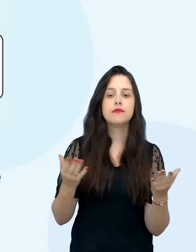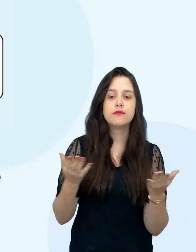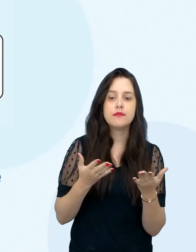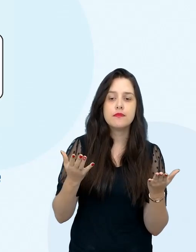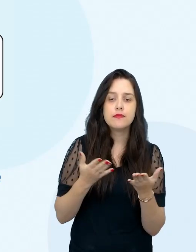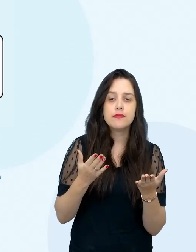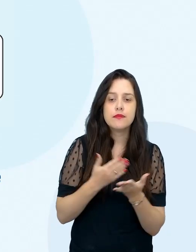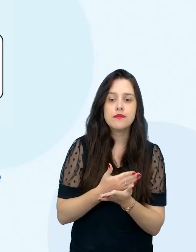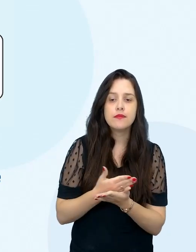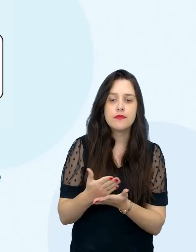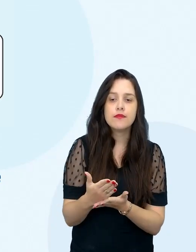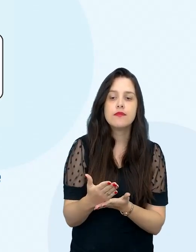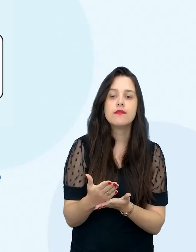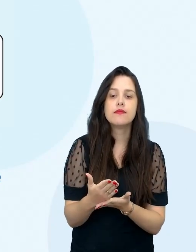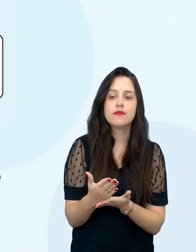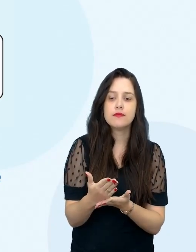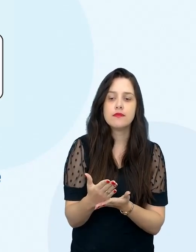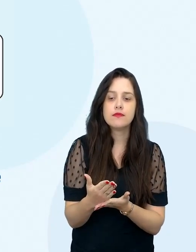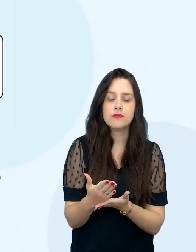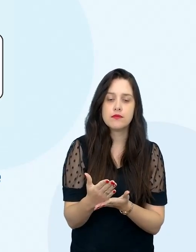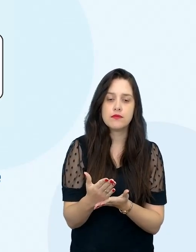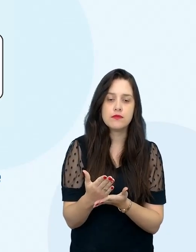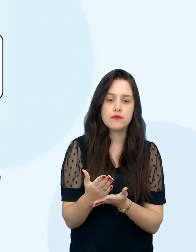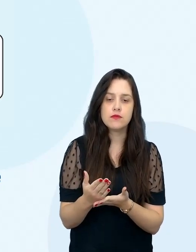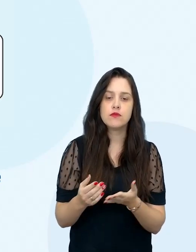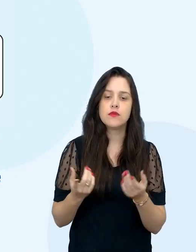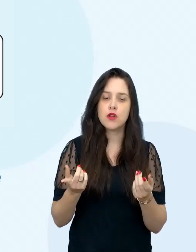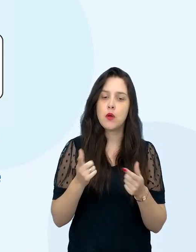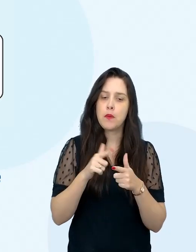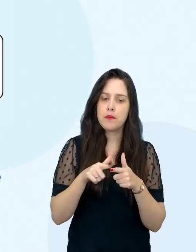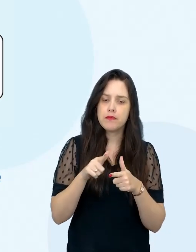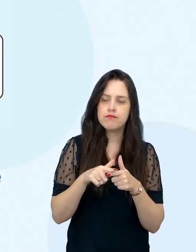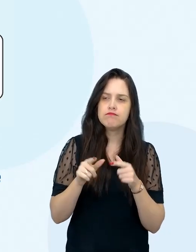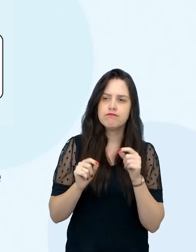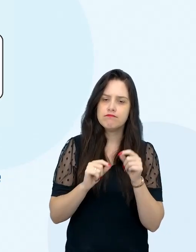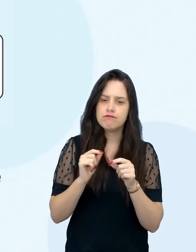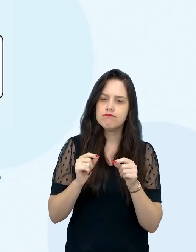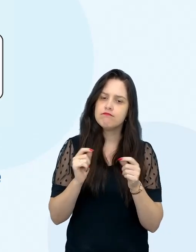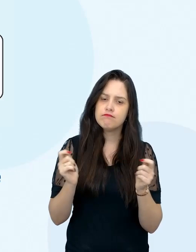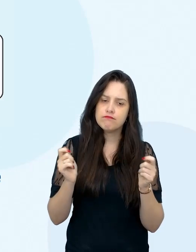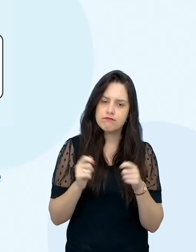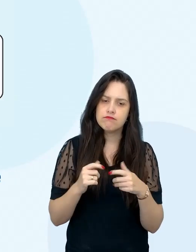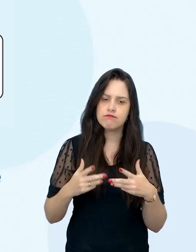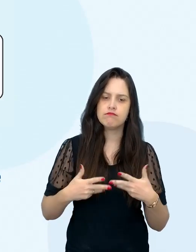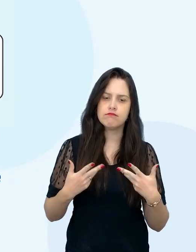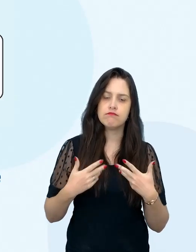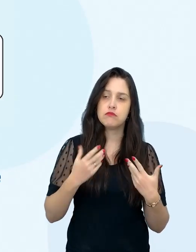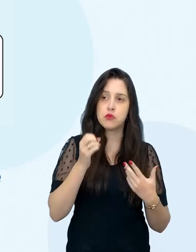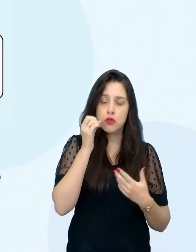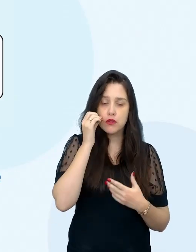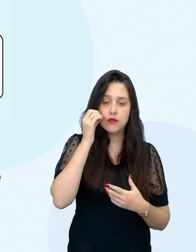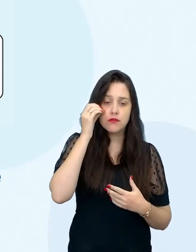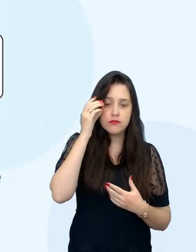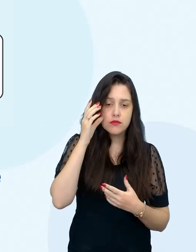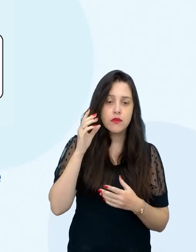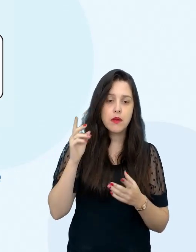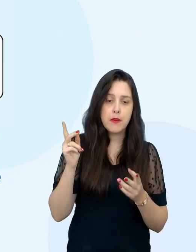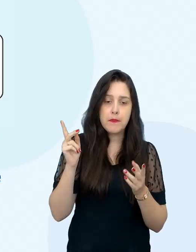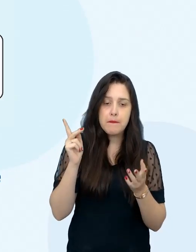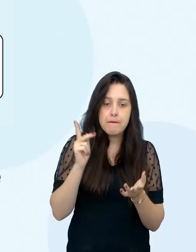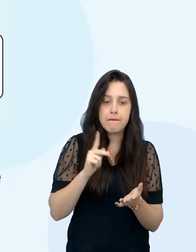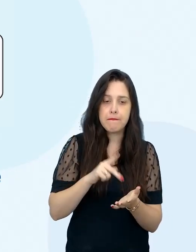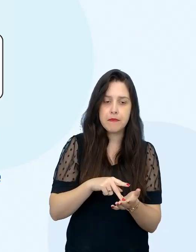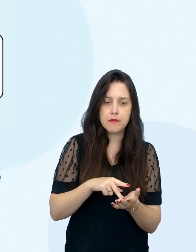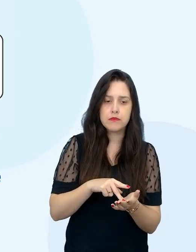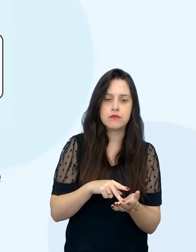é provocar, né, no estudante uma discussão aí produtiva, de modo que os conhecimentos prévios e